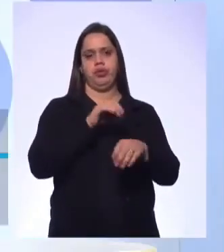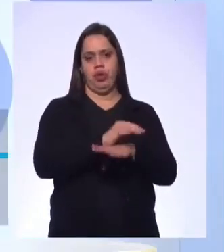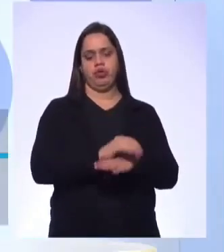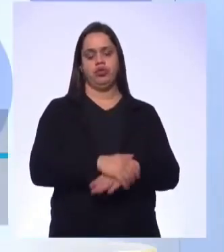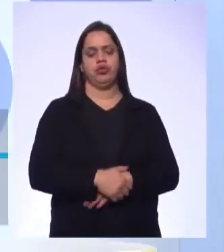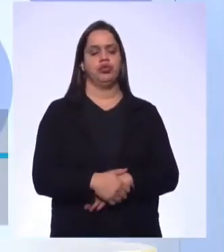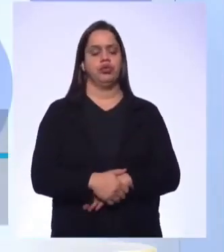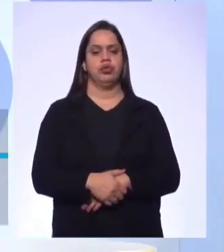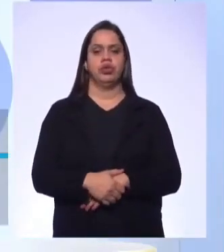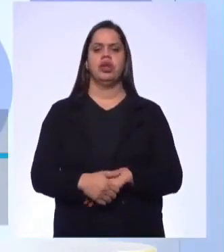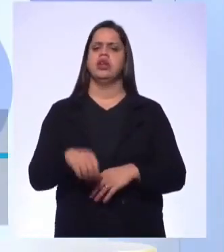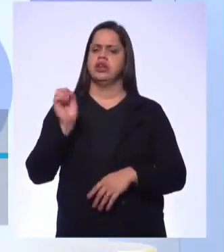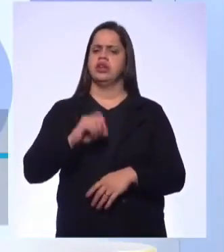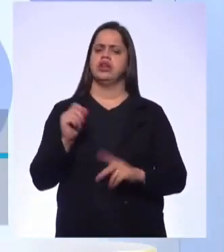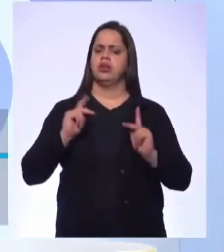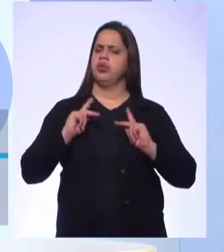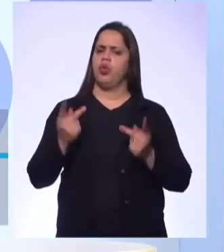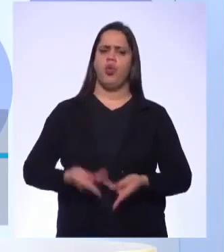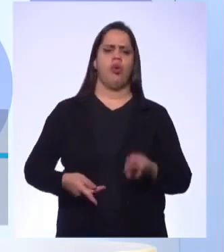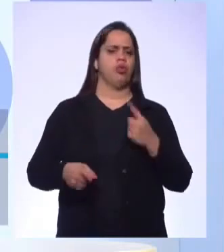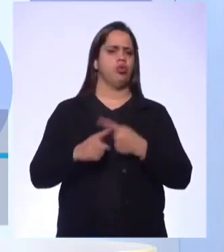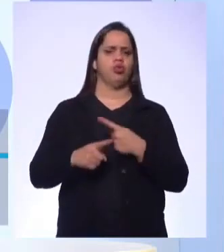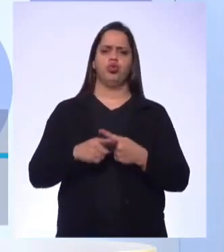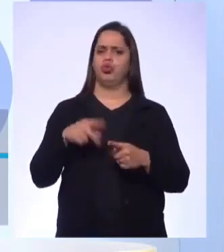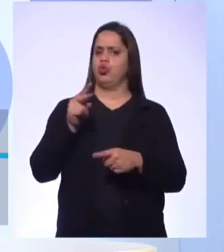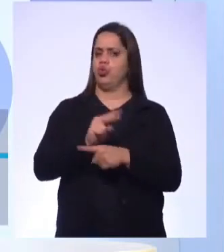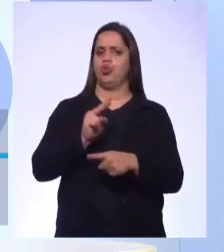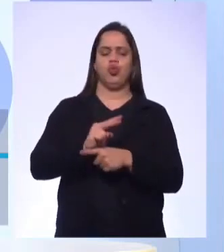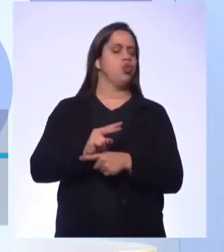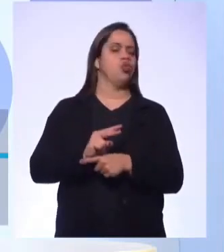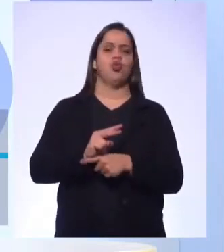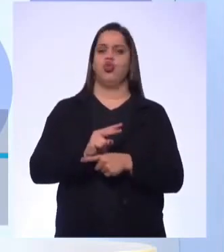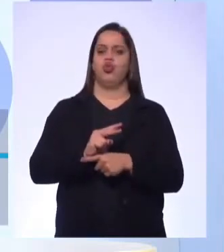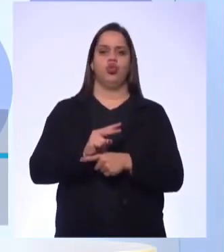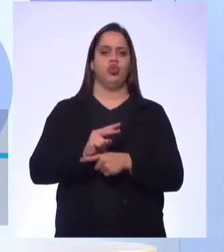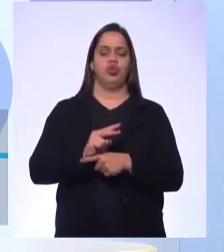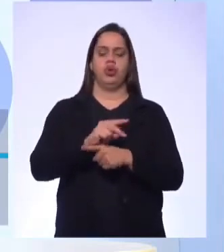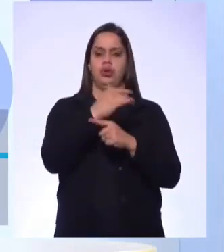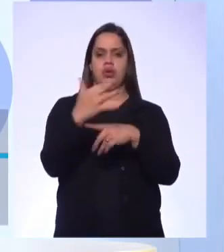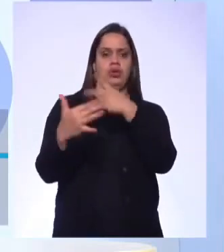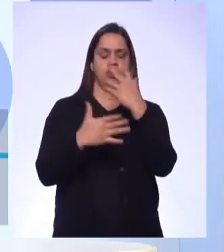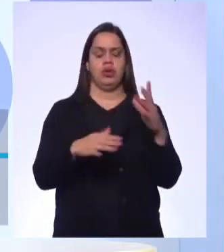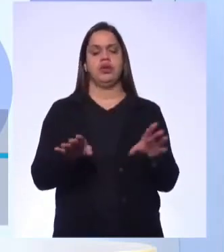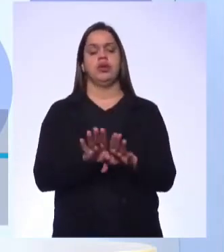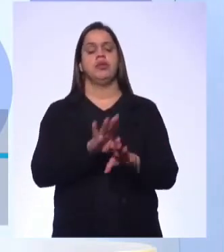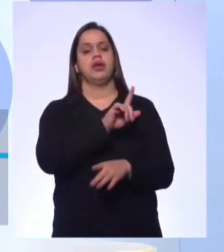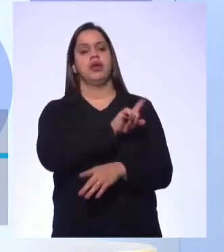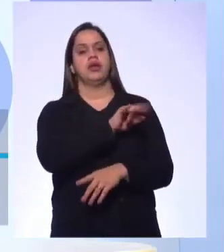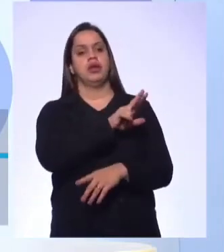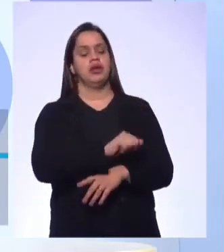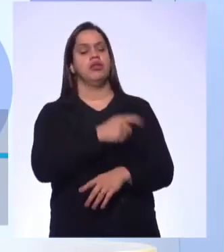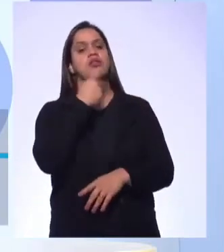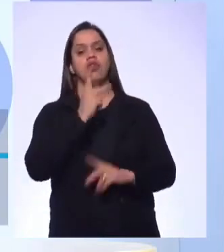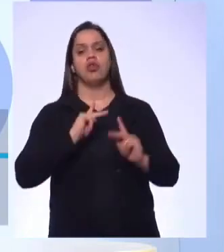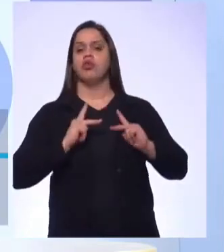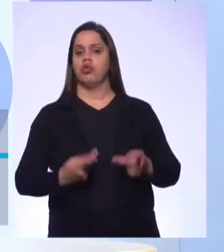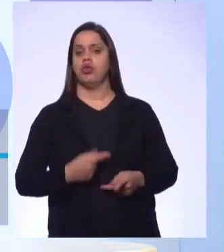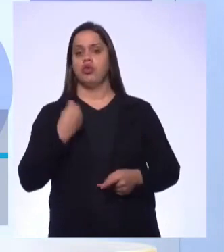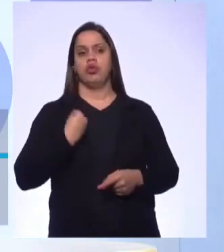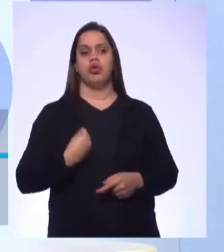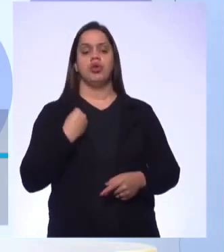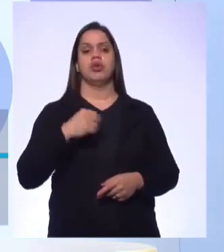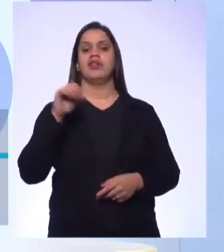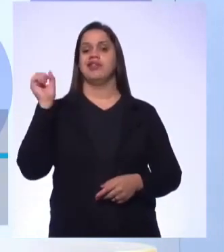sim, porque os homens não cuidam da natureza. A Lívia colocou o ser humano e sim, para conseguir